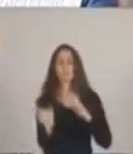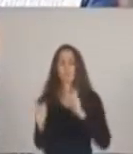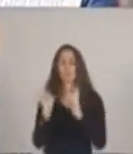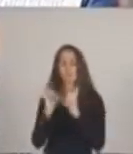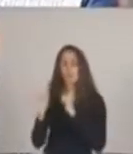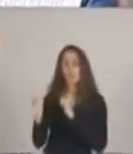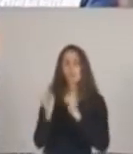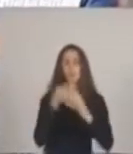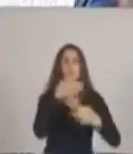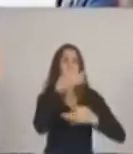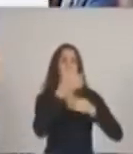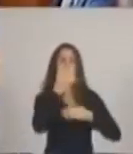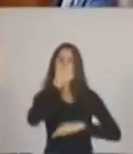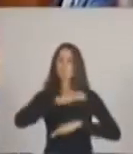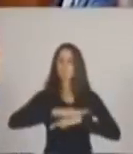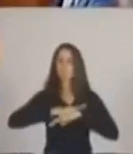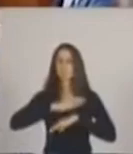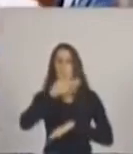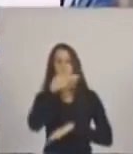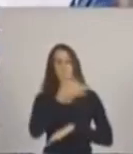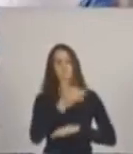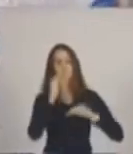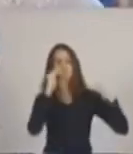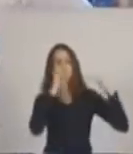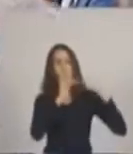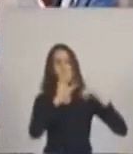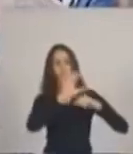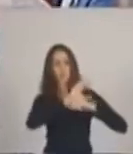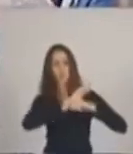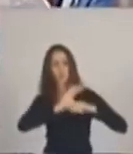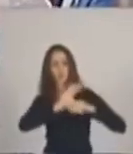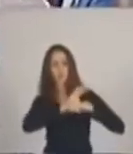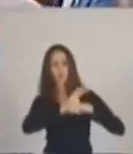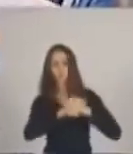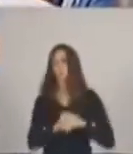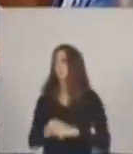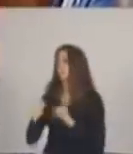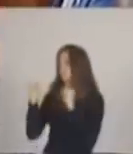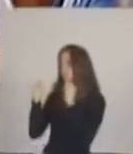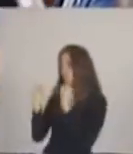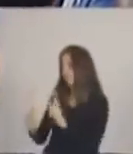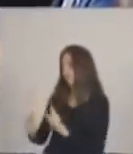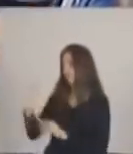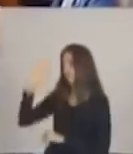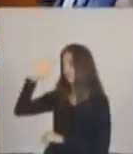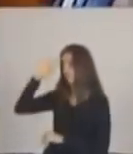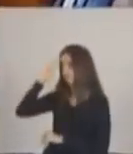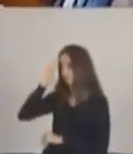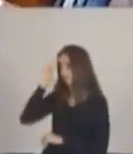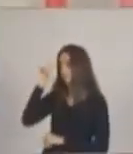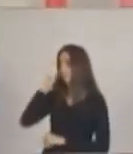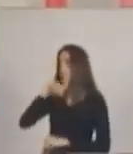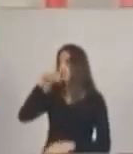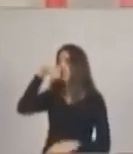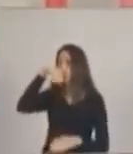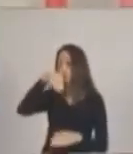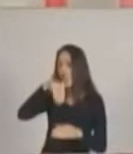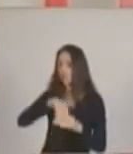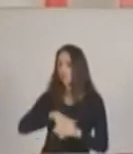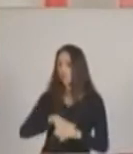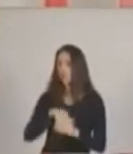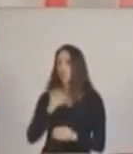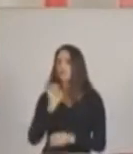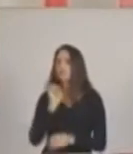e eu estou emitindo a minha, pela constitucionalidade. Ok, eu entendi. Então, o que vamos votar aqui é meramente